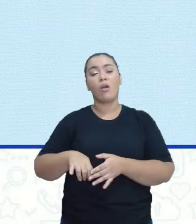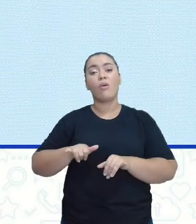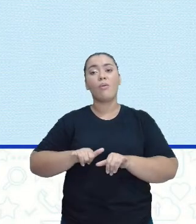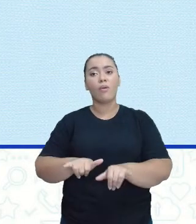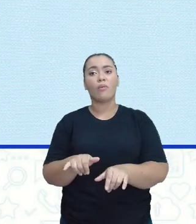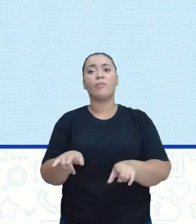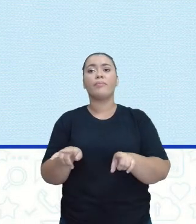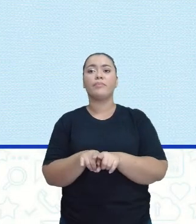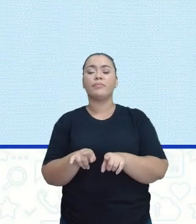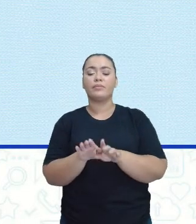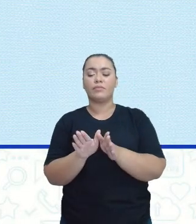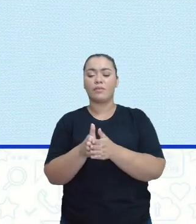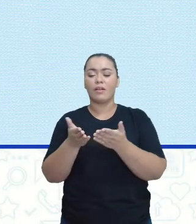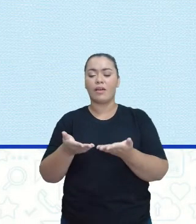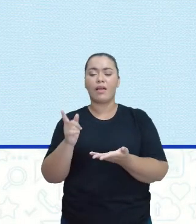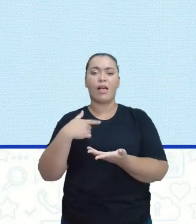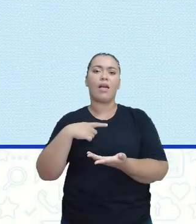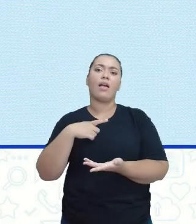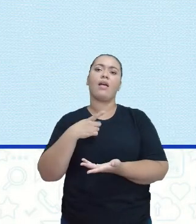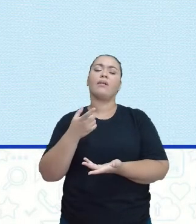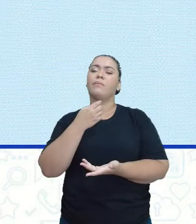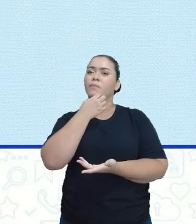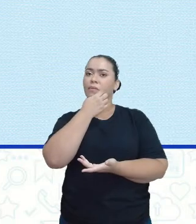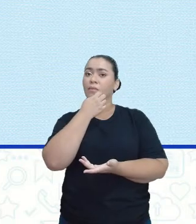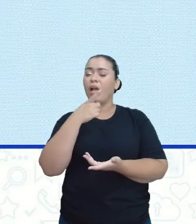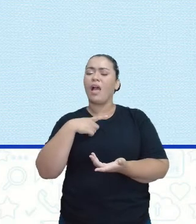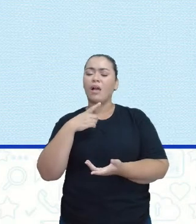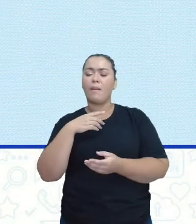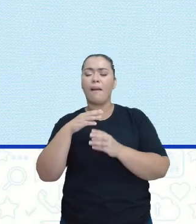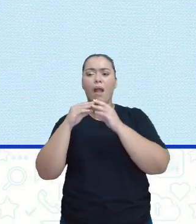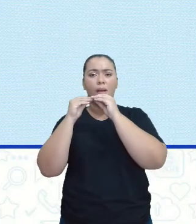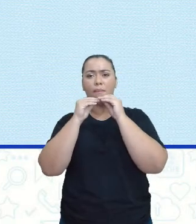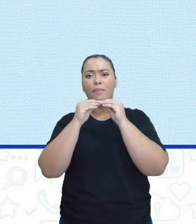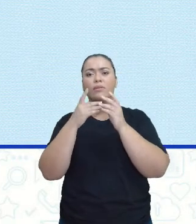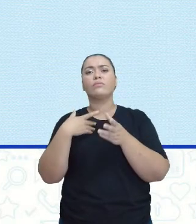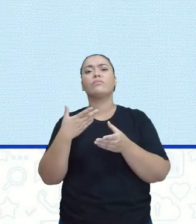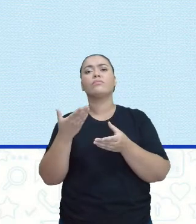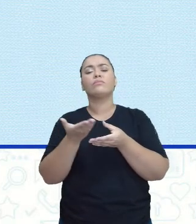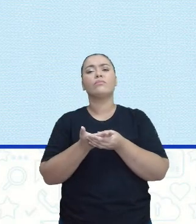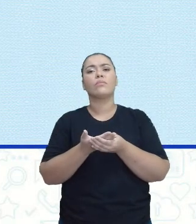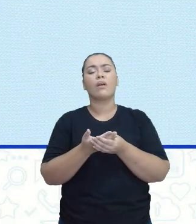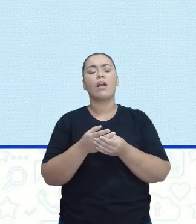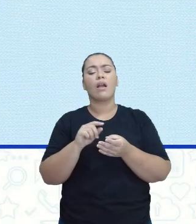cardápio, quando, sei lá, a gente tem misto quente, um sanduíche com manteiga,